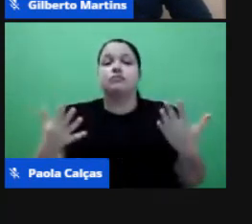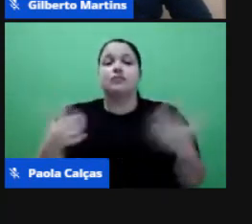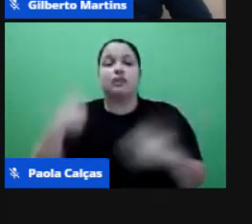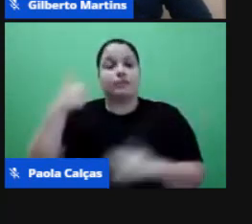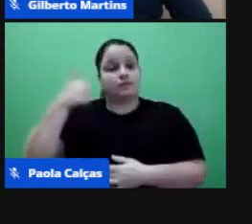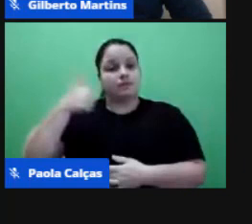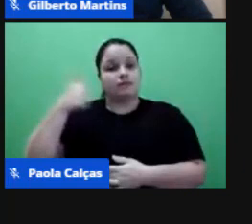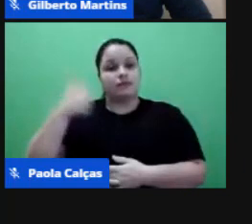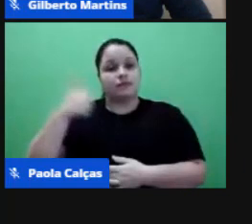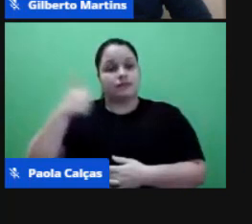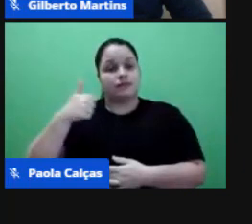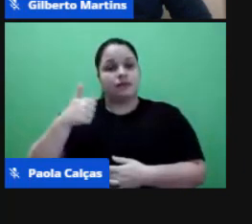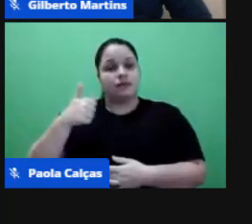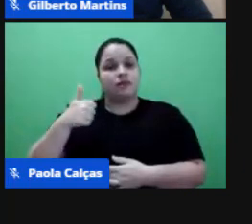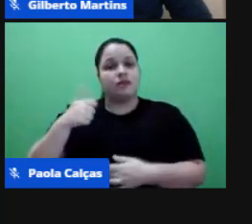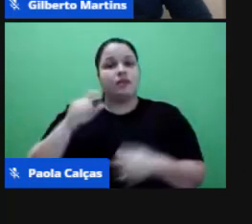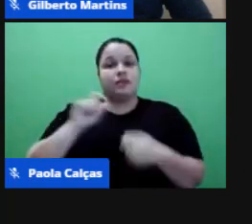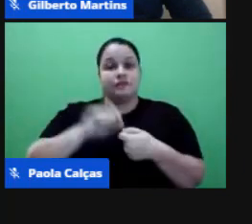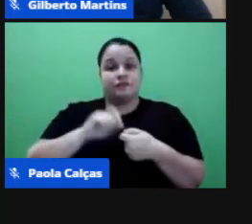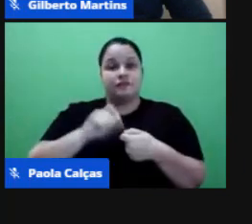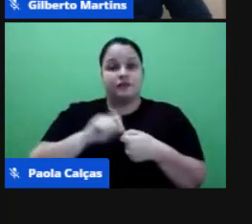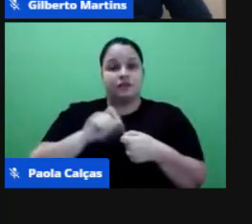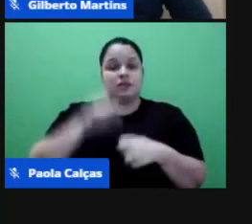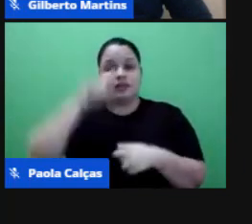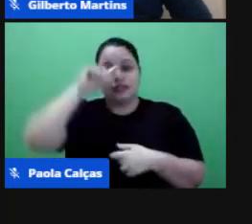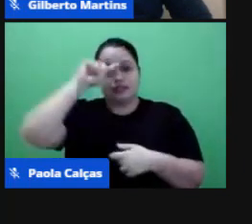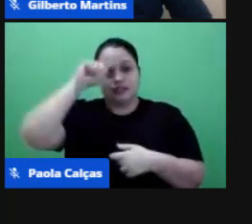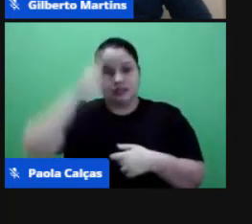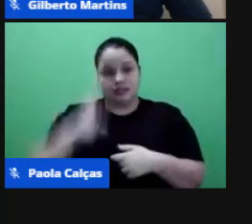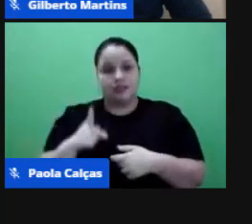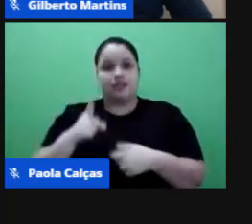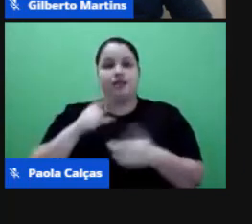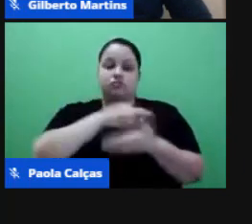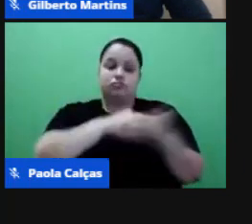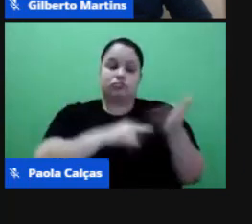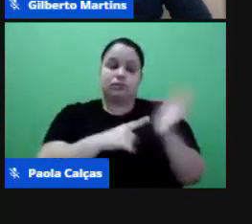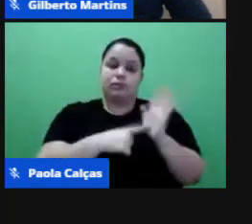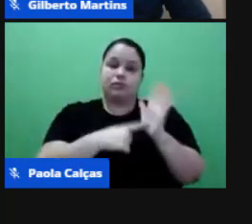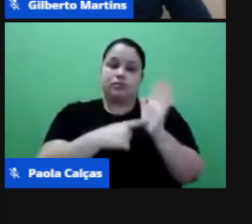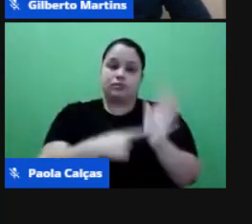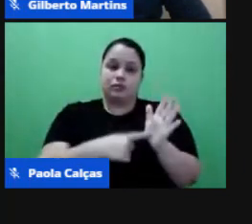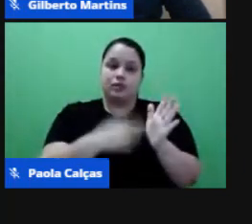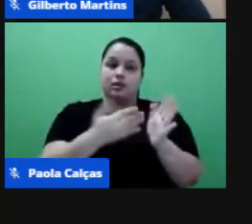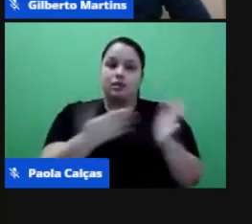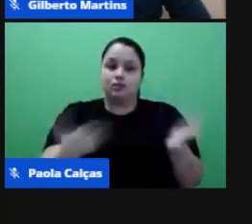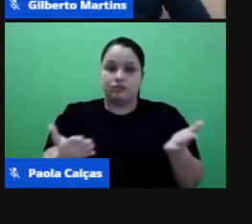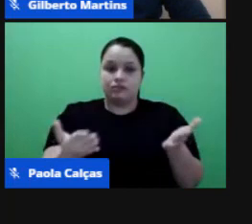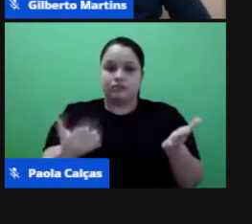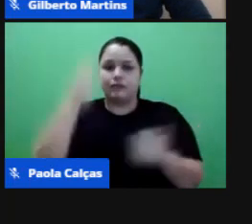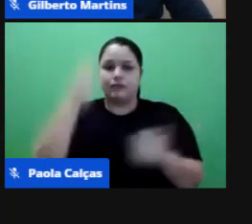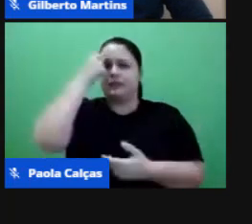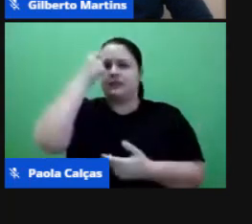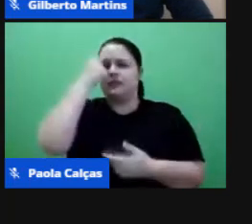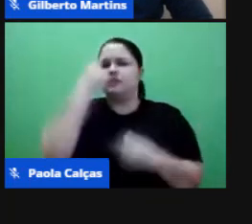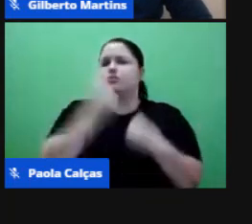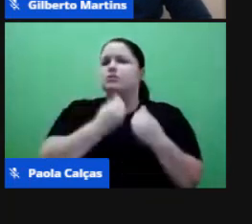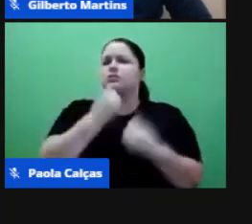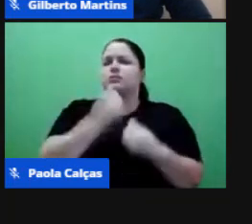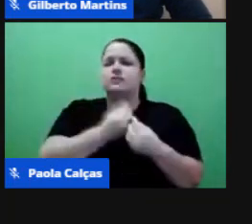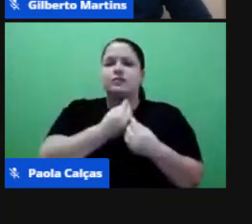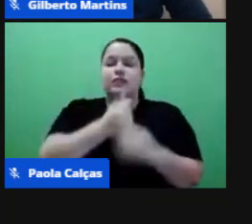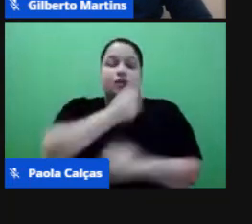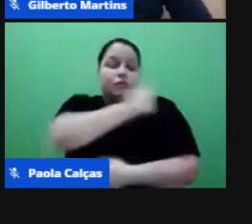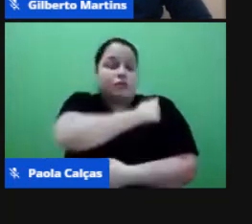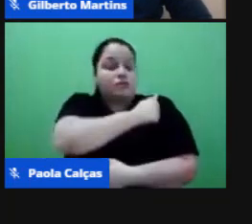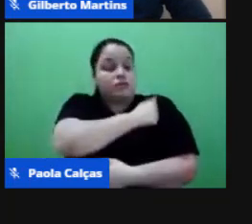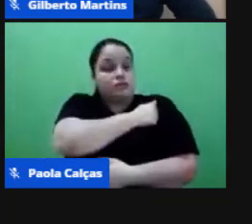Primeiramente, na hora de fazer a elaboração desse documento, foi pensado da seguinte maneira. O aluno que chegar